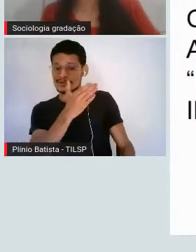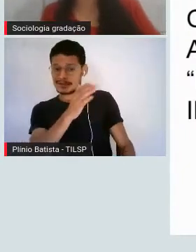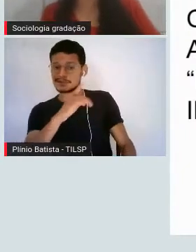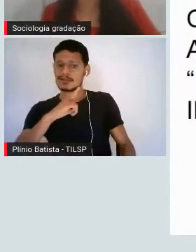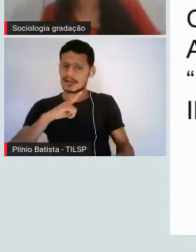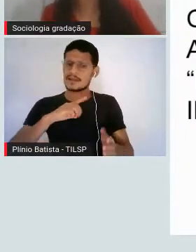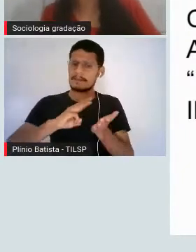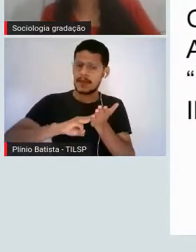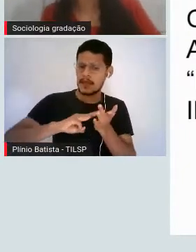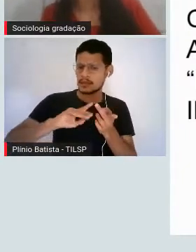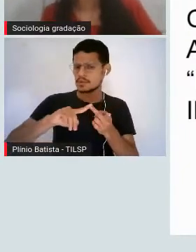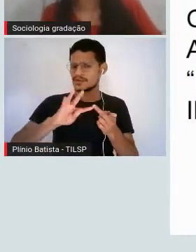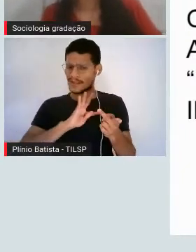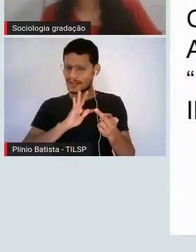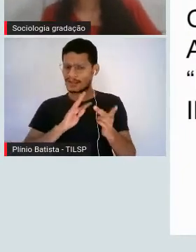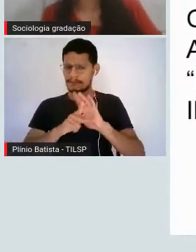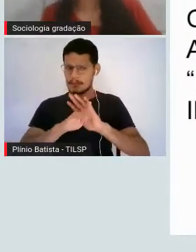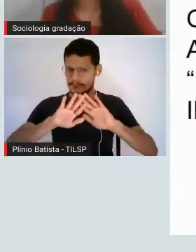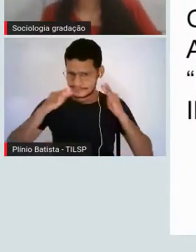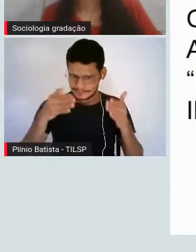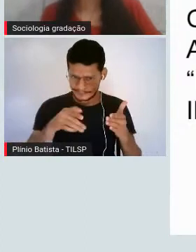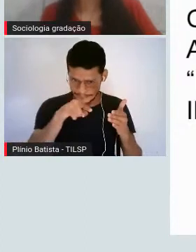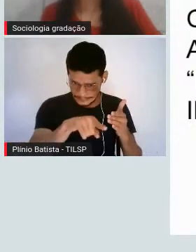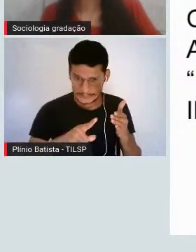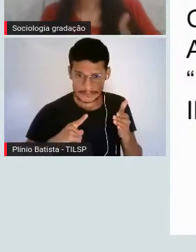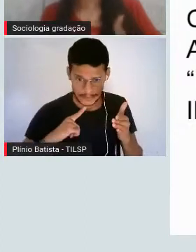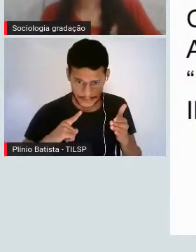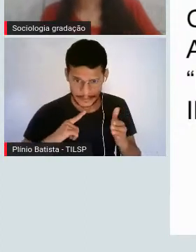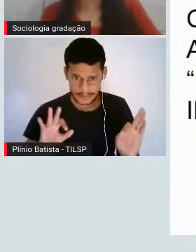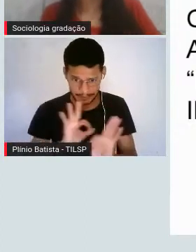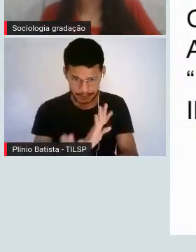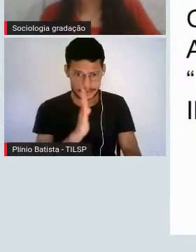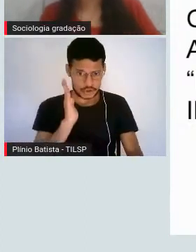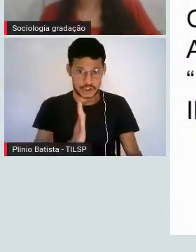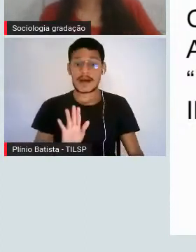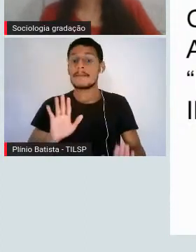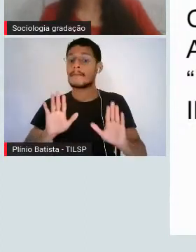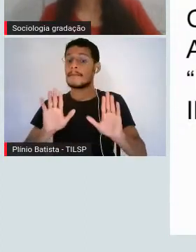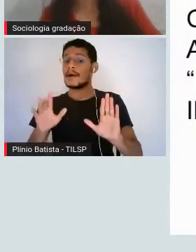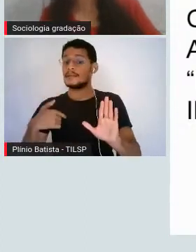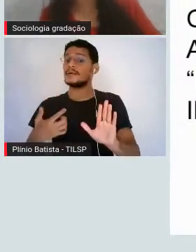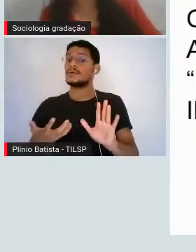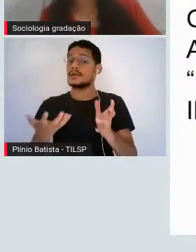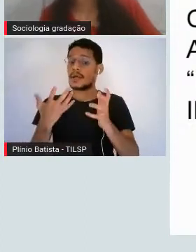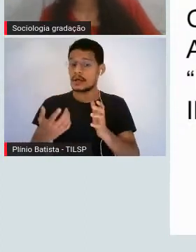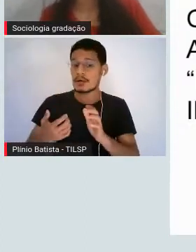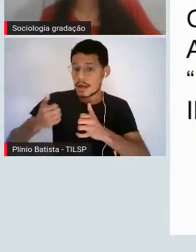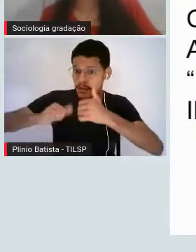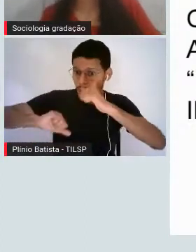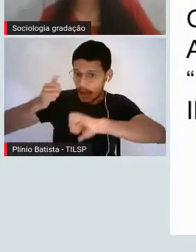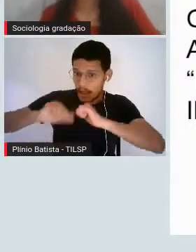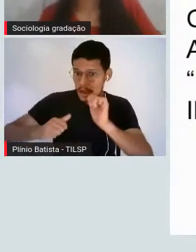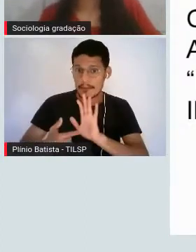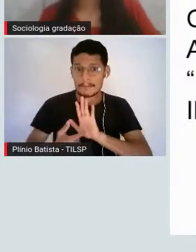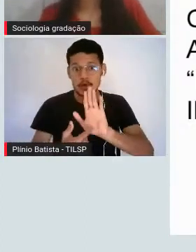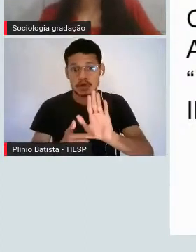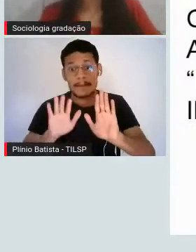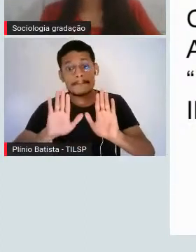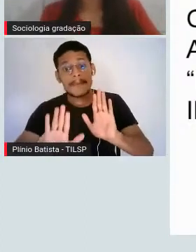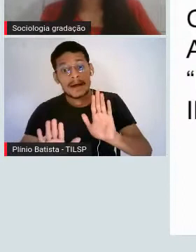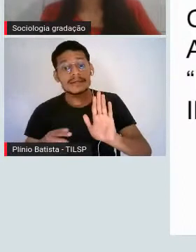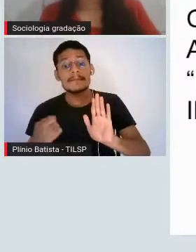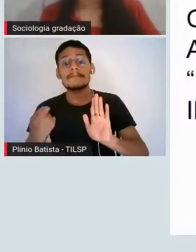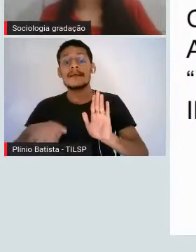técnicas específicas. Portanto, para trazer essa análise e essa investigação, precisa de